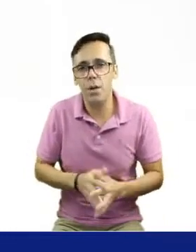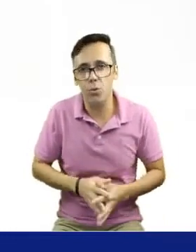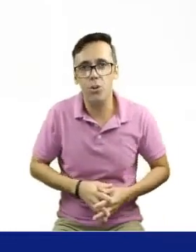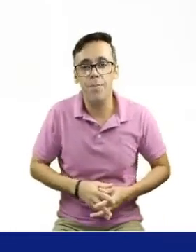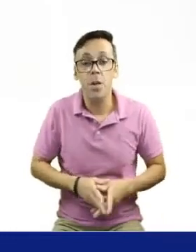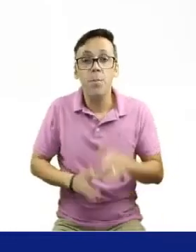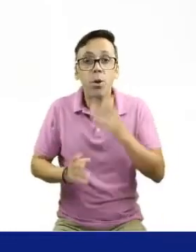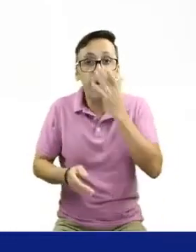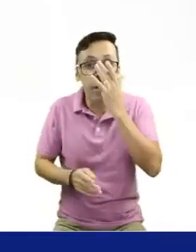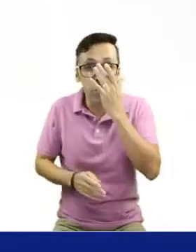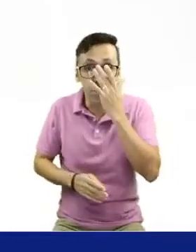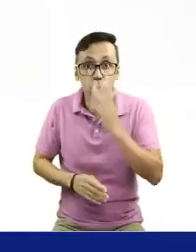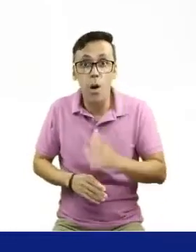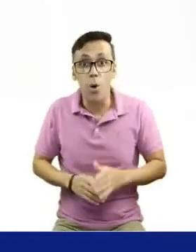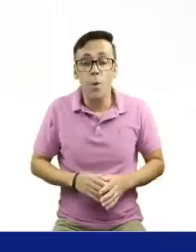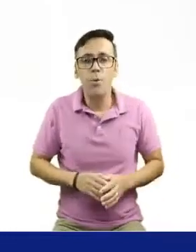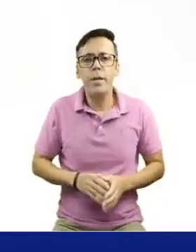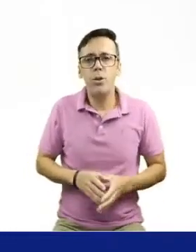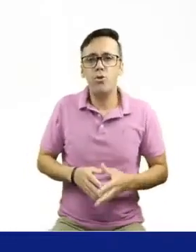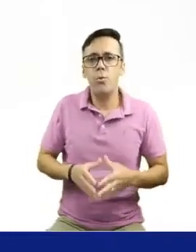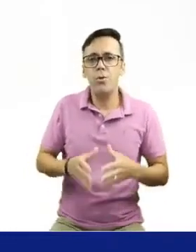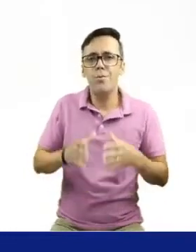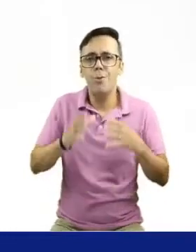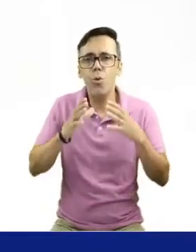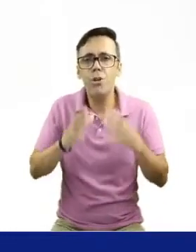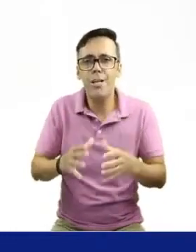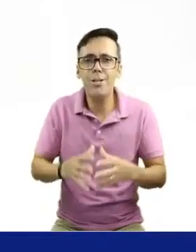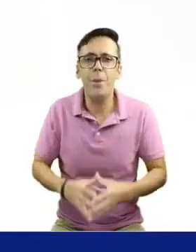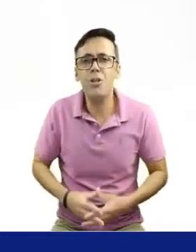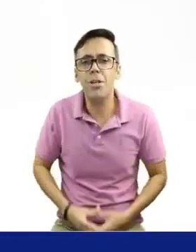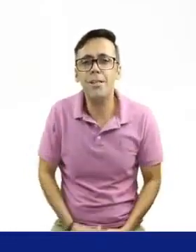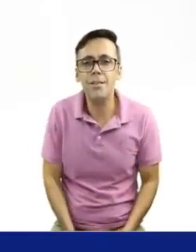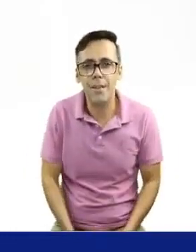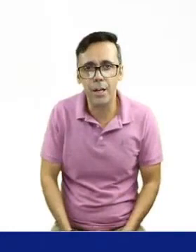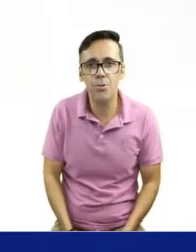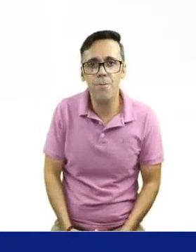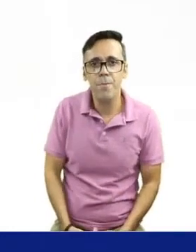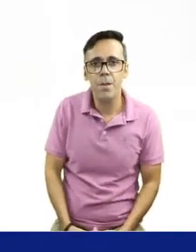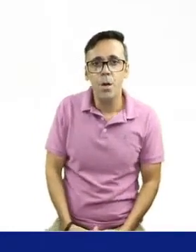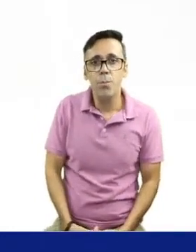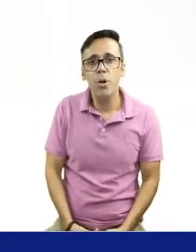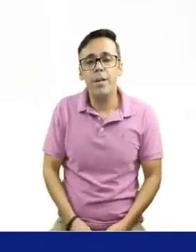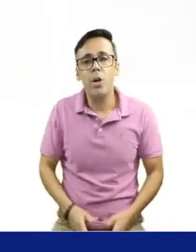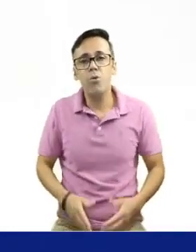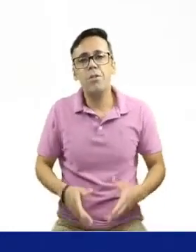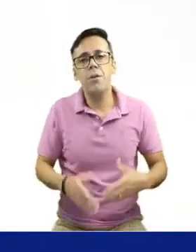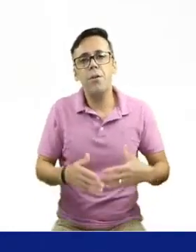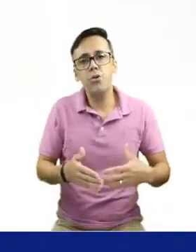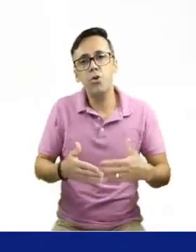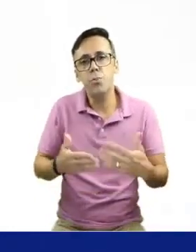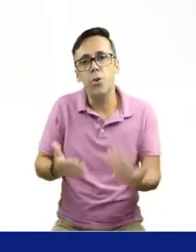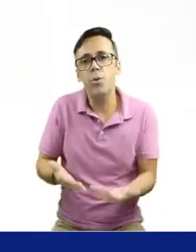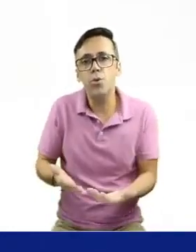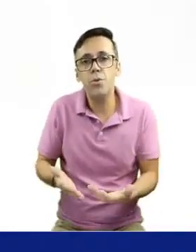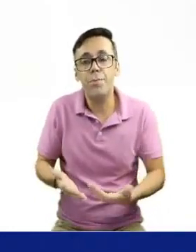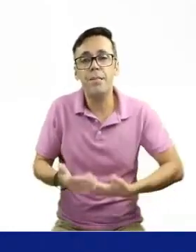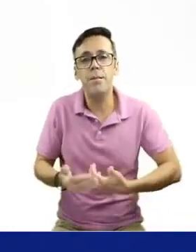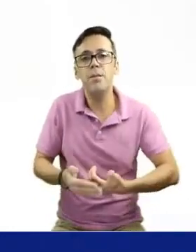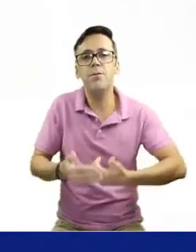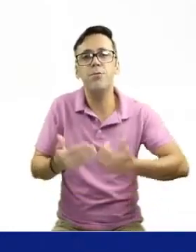no meio da Saúde porque isso pessoal porque nós somos urgentemente necessários porque os o